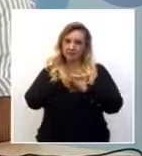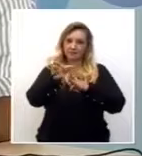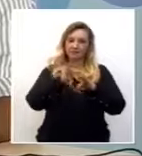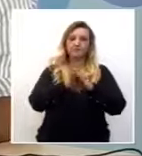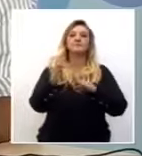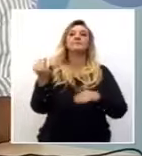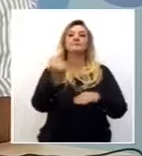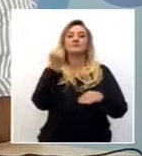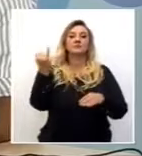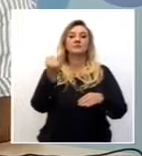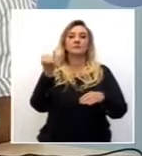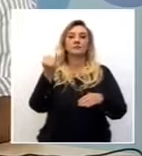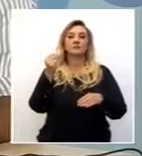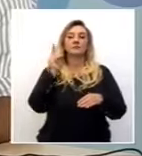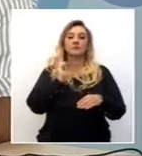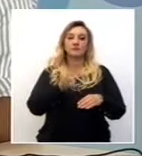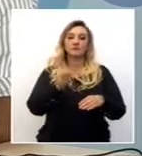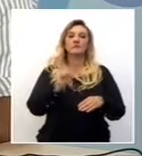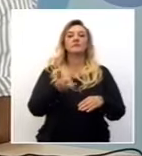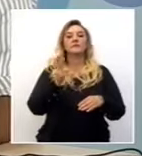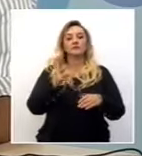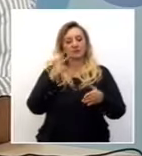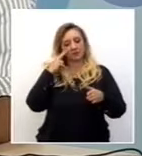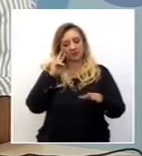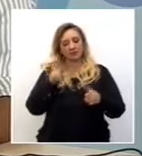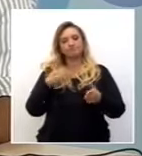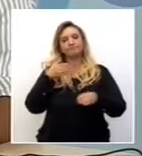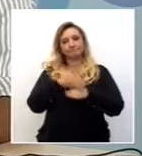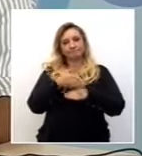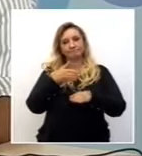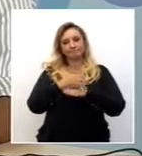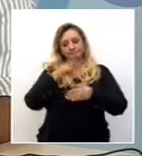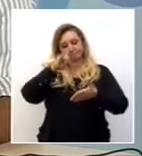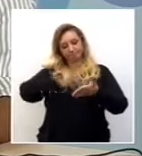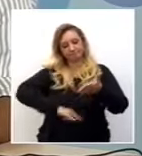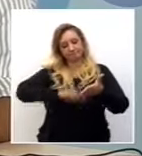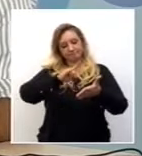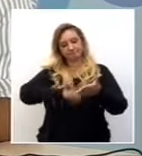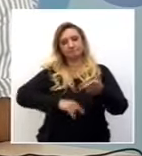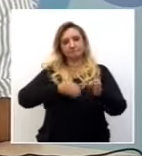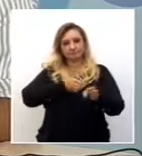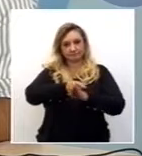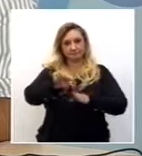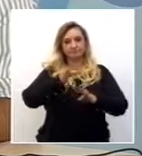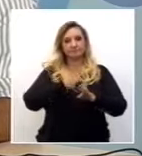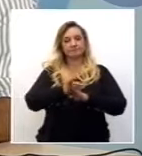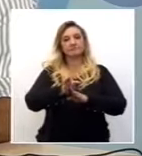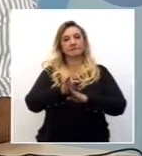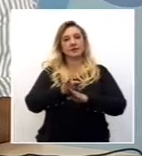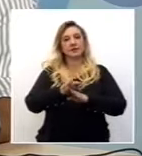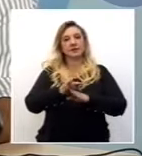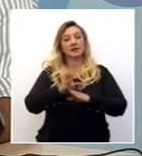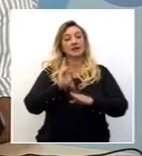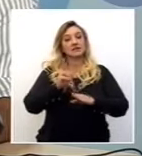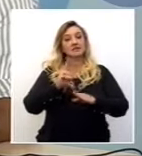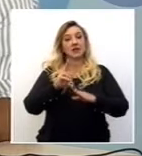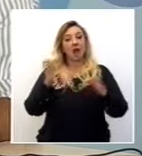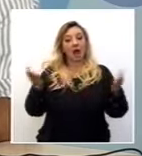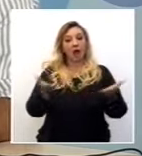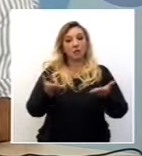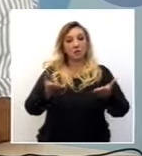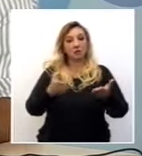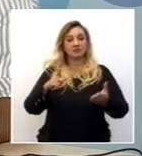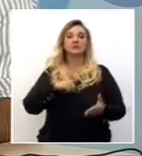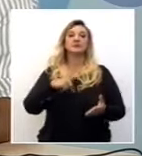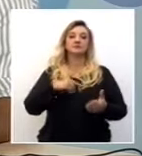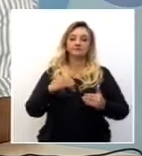é importante que vocês continuamente acessem esse documento orientador, porque ele sofre atualizações de